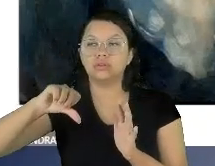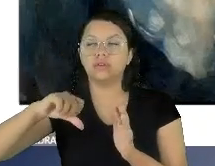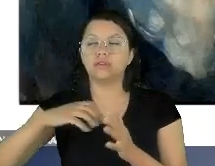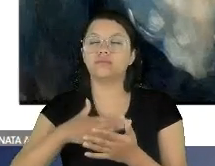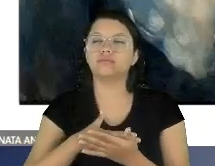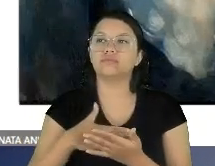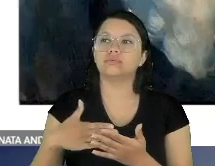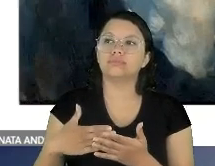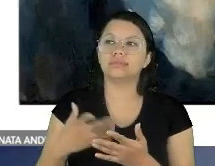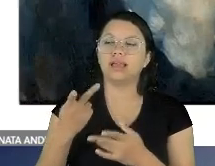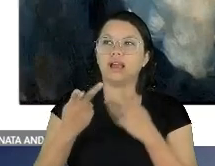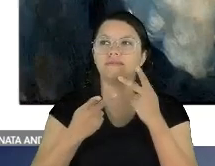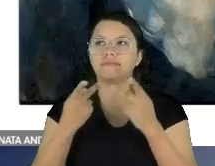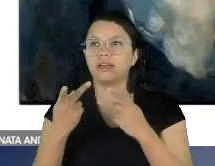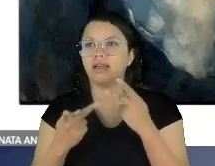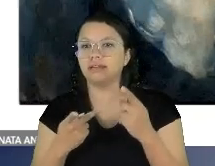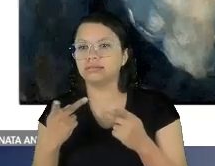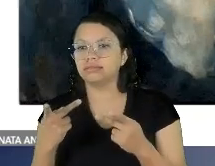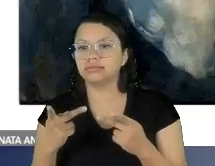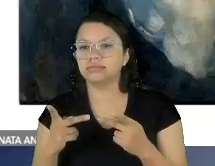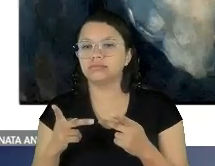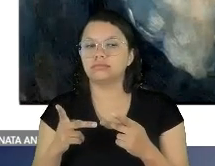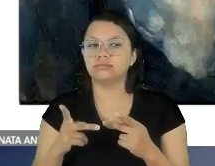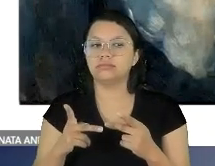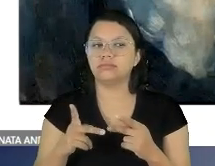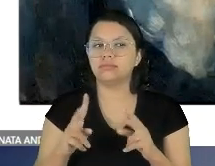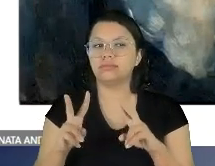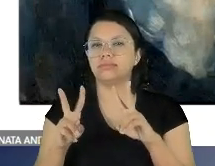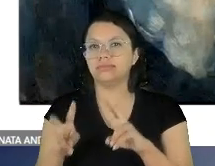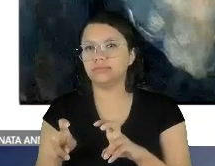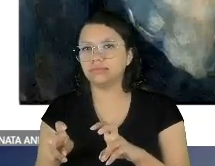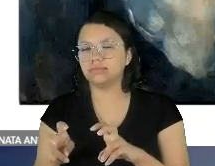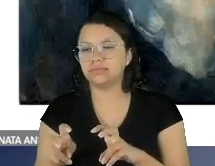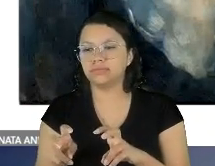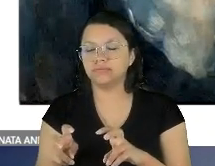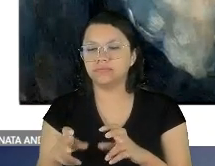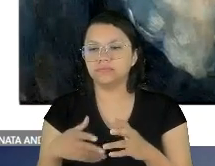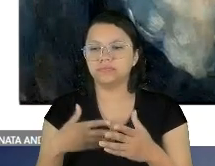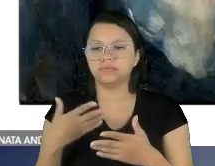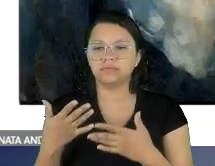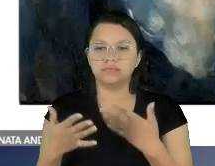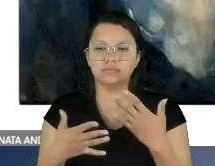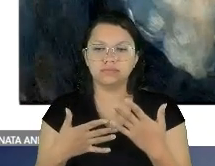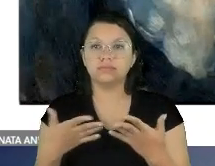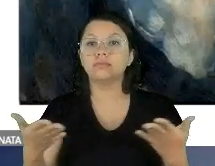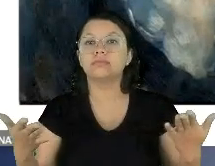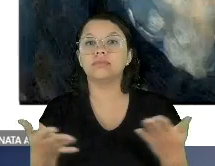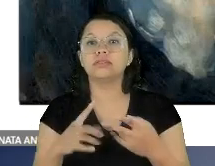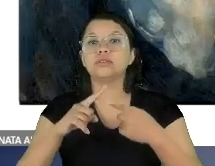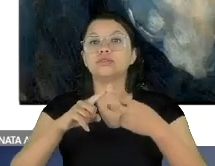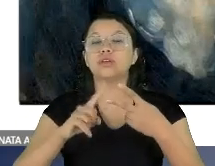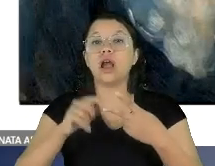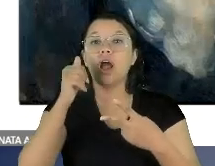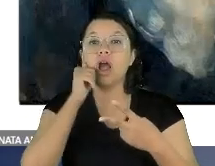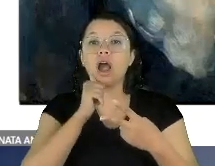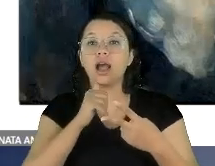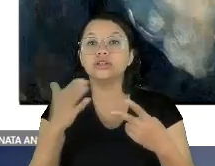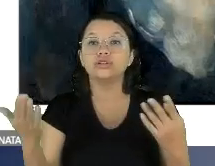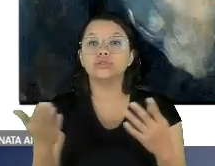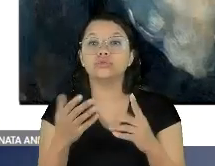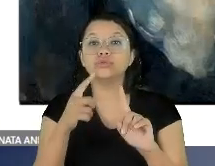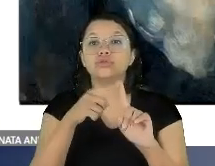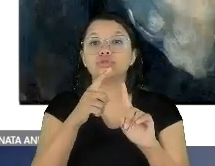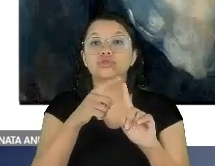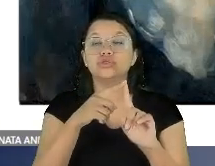vou começar falando o seguinte: essas duas mulheres, esses dois tipos